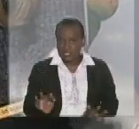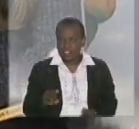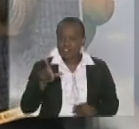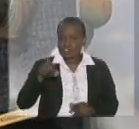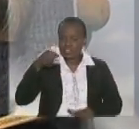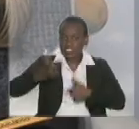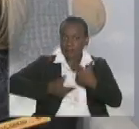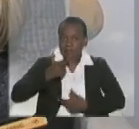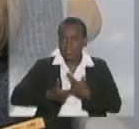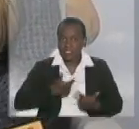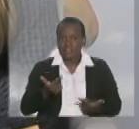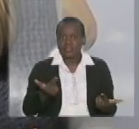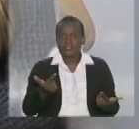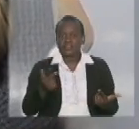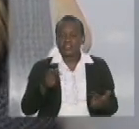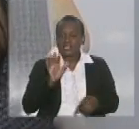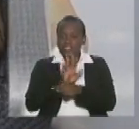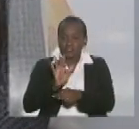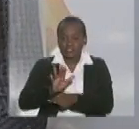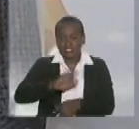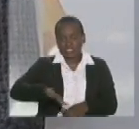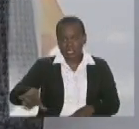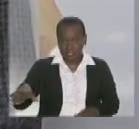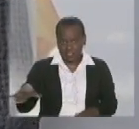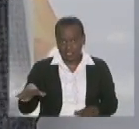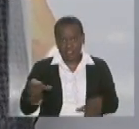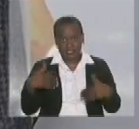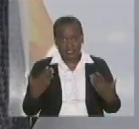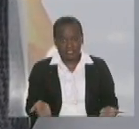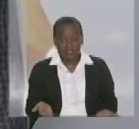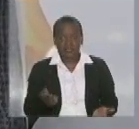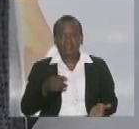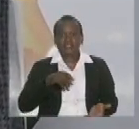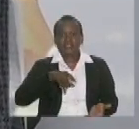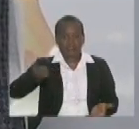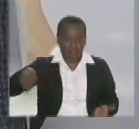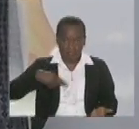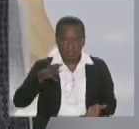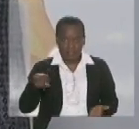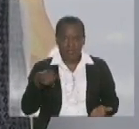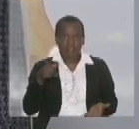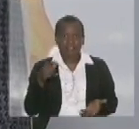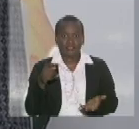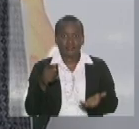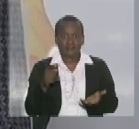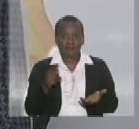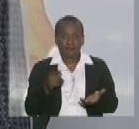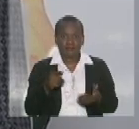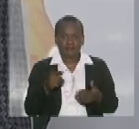feliz, né, de ter escolhido profissão que trabalha com criança. Então, assim, a gente